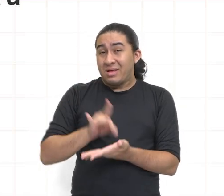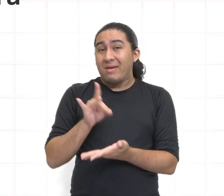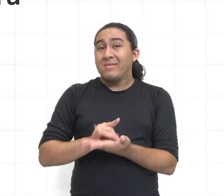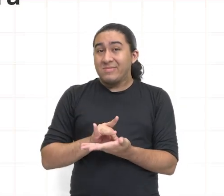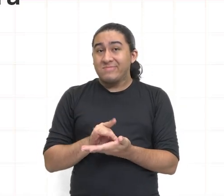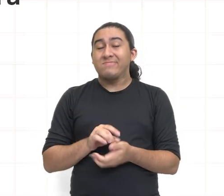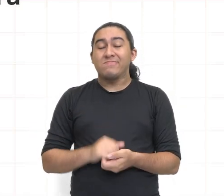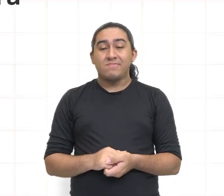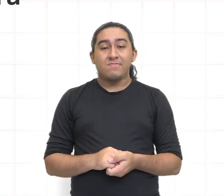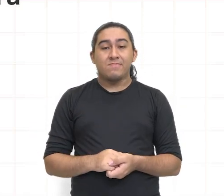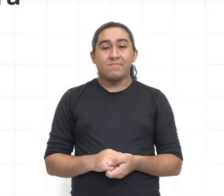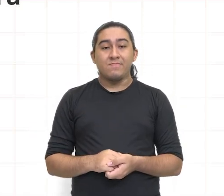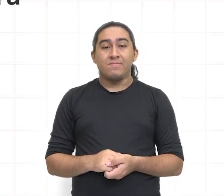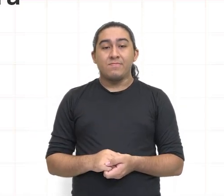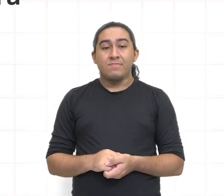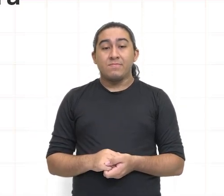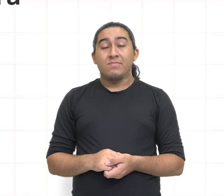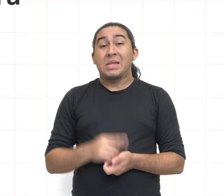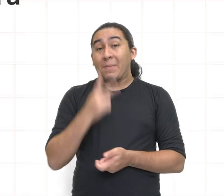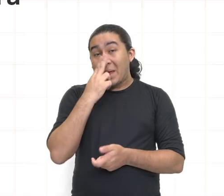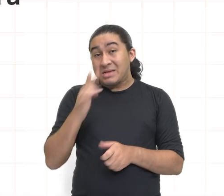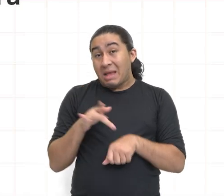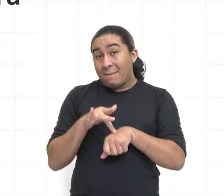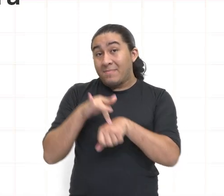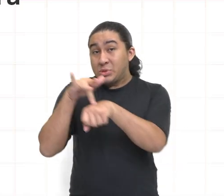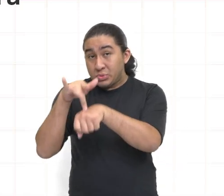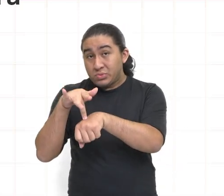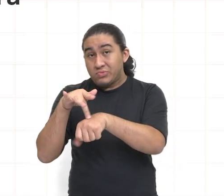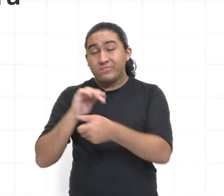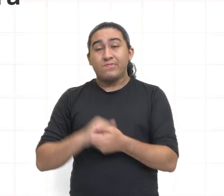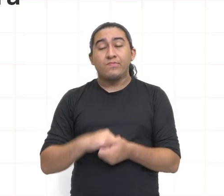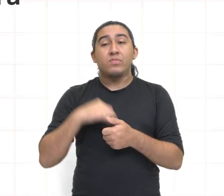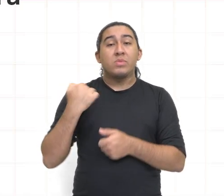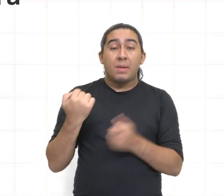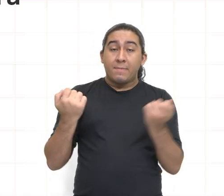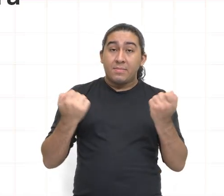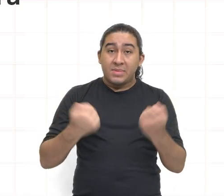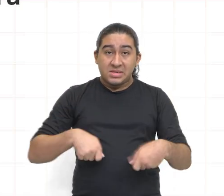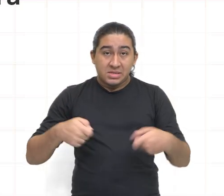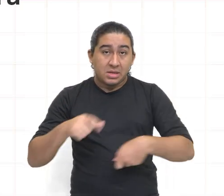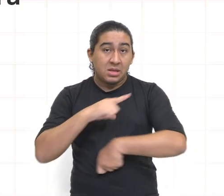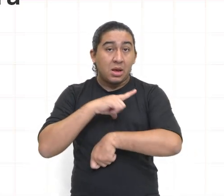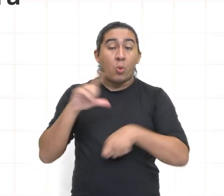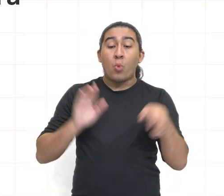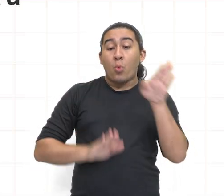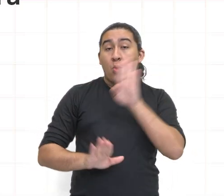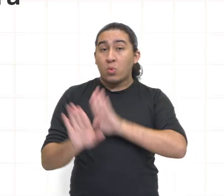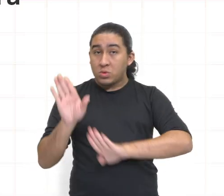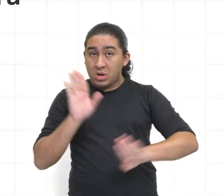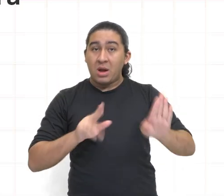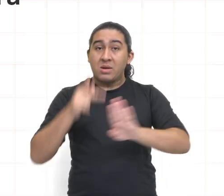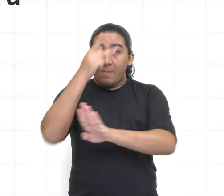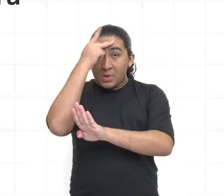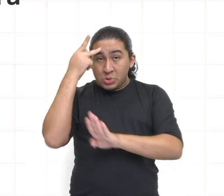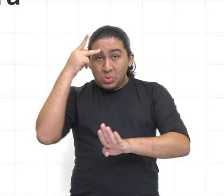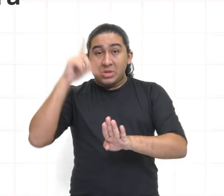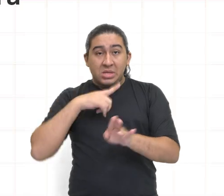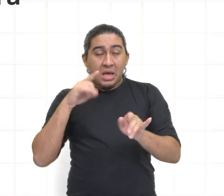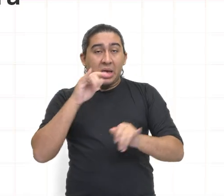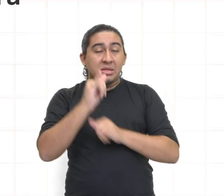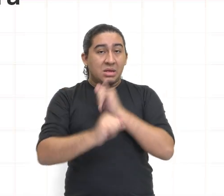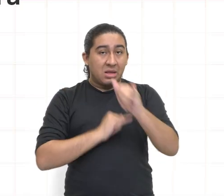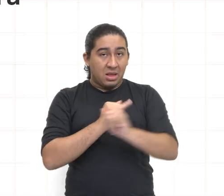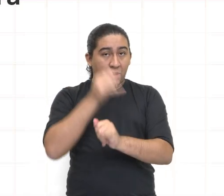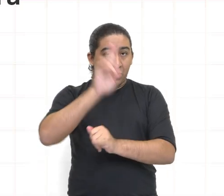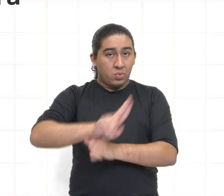totalmente exacerbadas. Então, é necessário que haja, sim, um cuidado maior para que se haja a proteção dos nossos